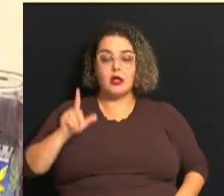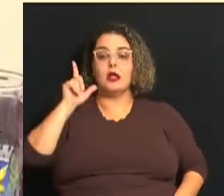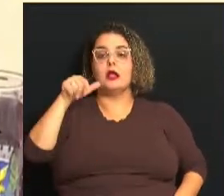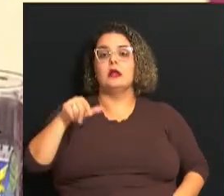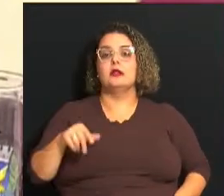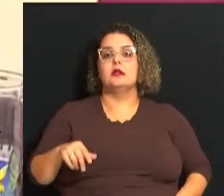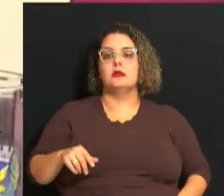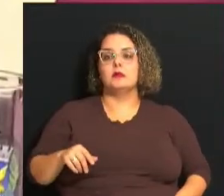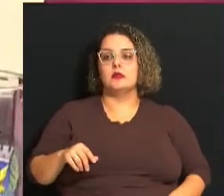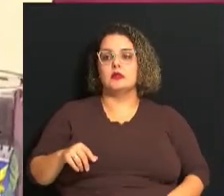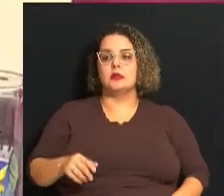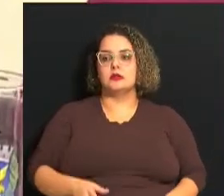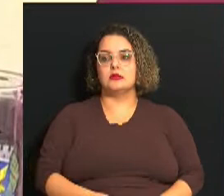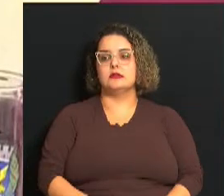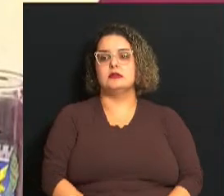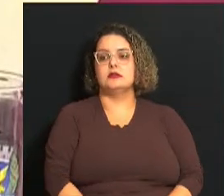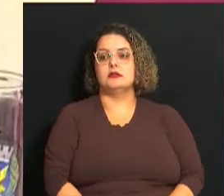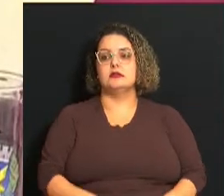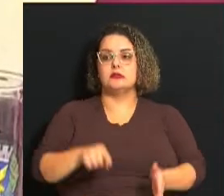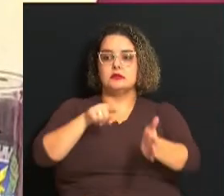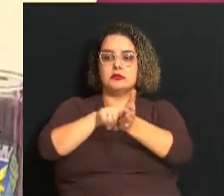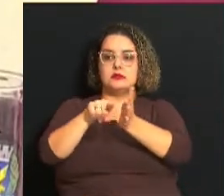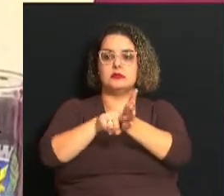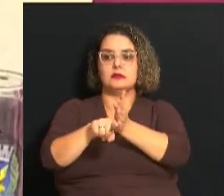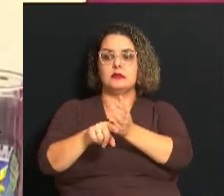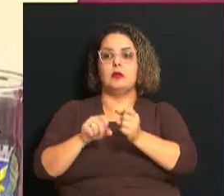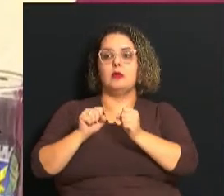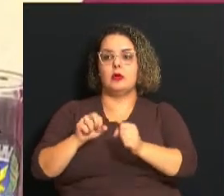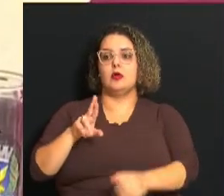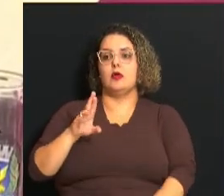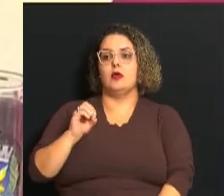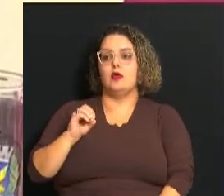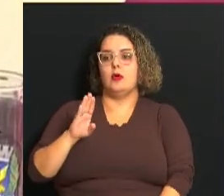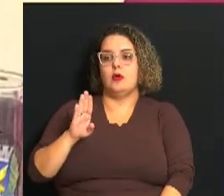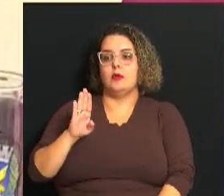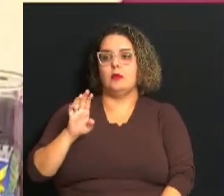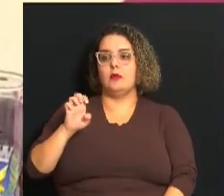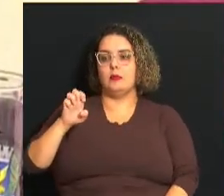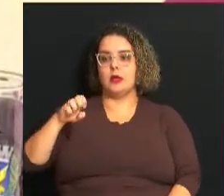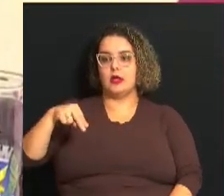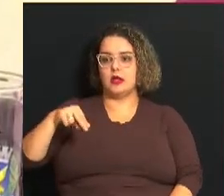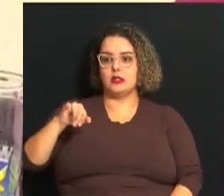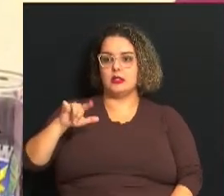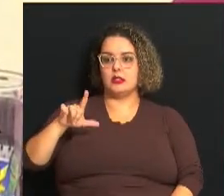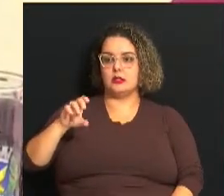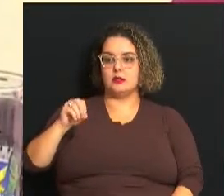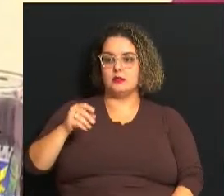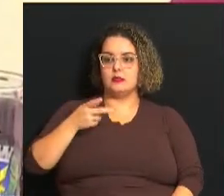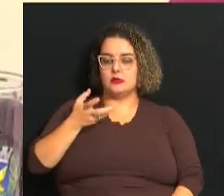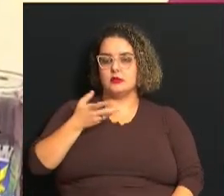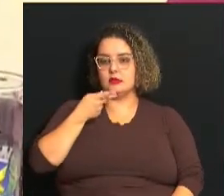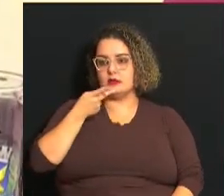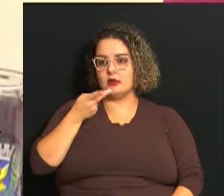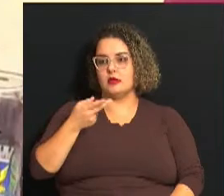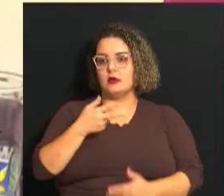da Jandira a gente faz eu posso passar também para o rubenildo Se tiver interesse em falar alguma coisa com você Jandira